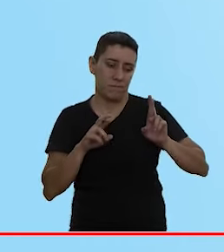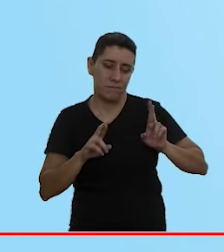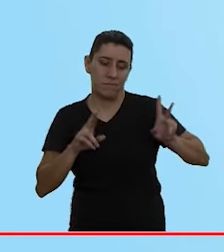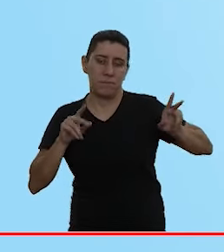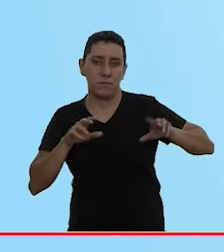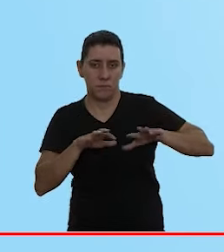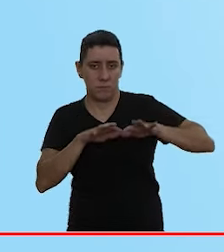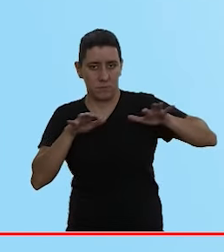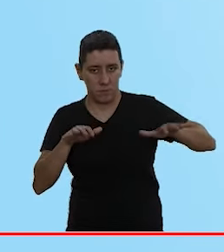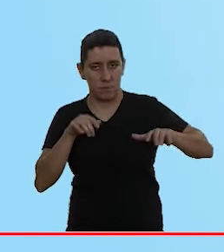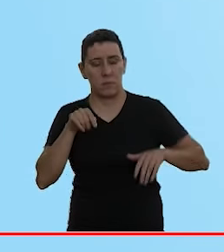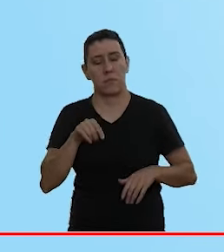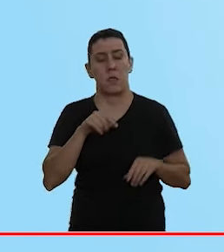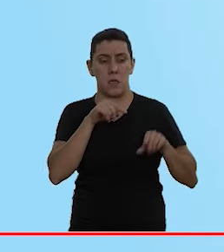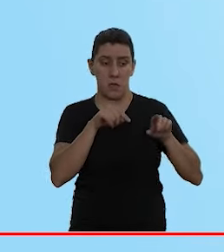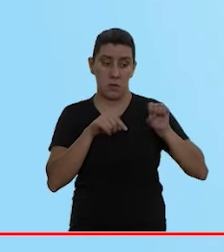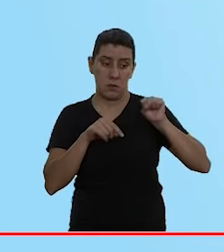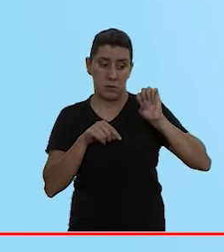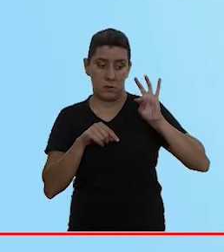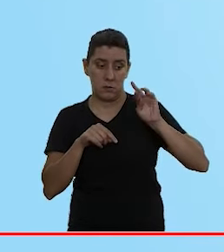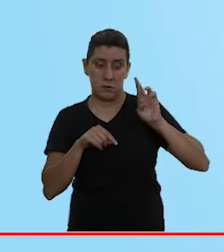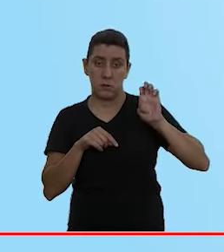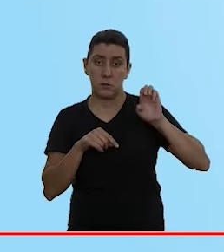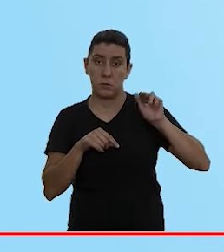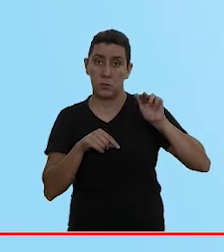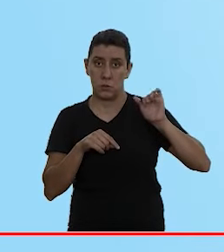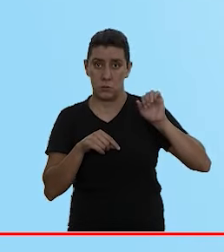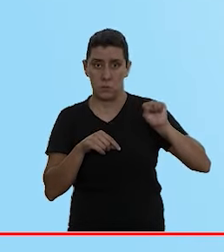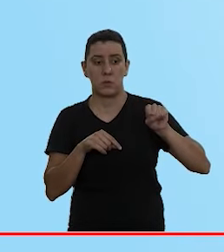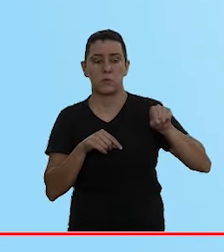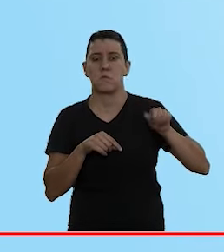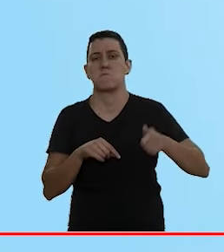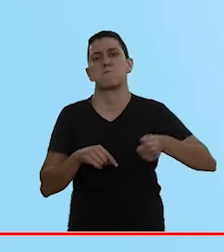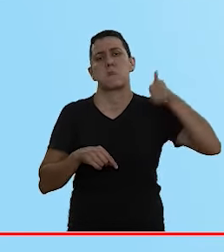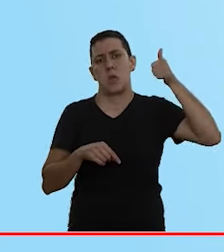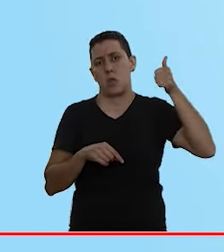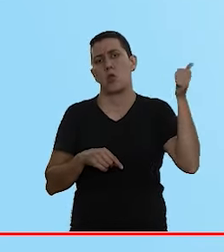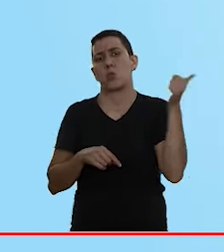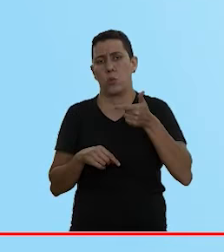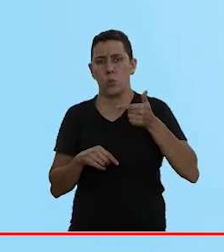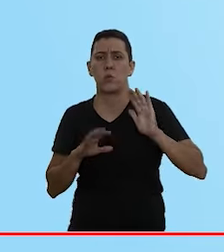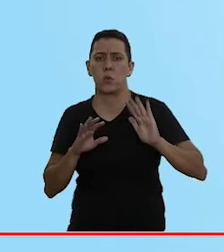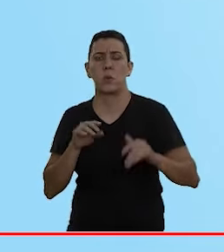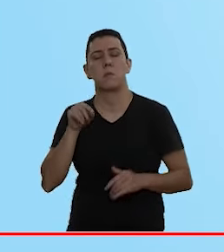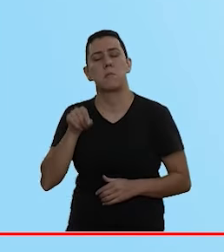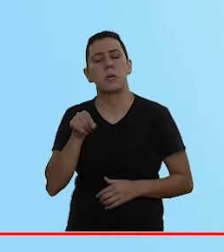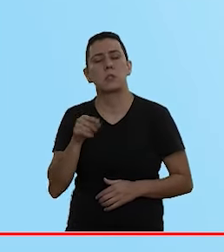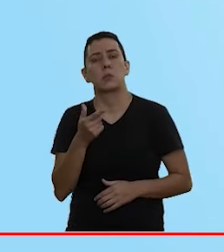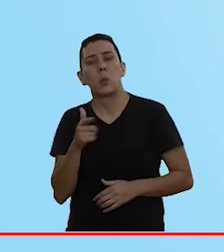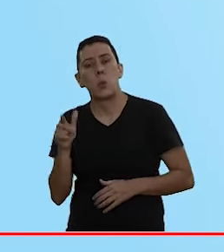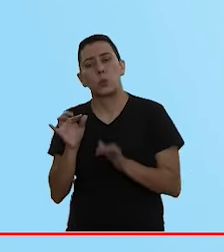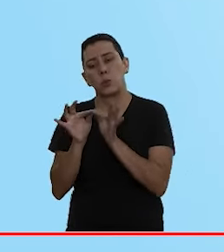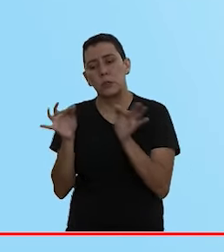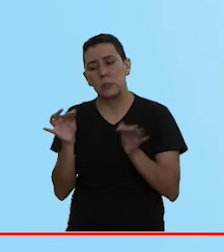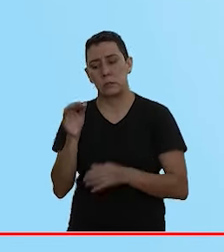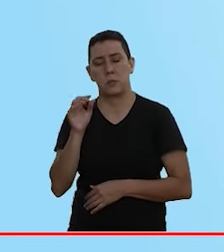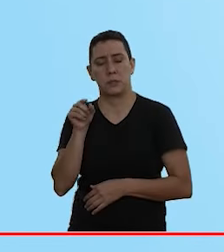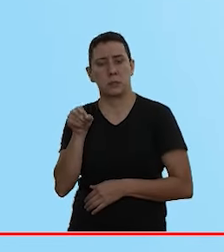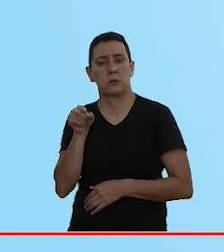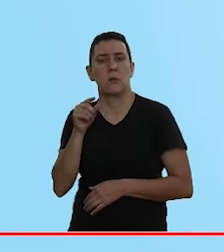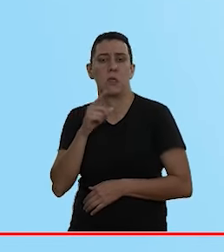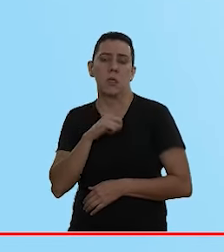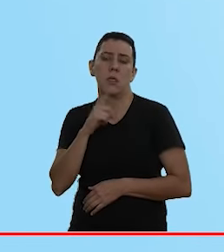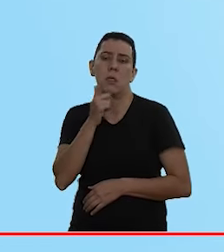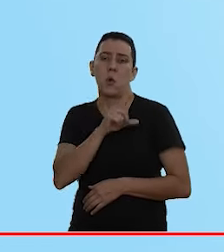reconhecidamente tem uma eficiência maior na questão de troca, né? Então, a gente está falando de inversor que é facilmente